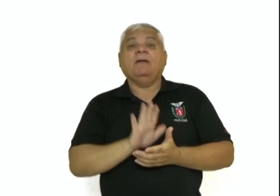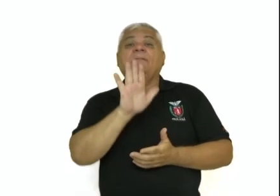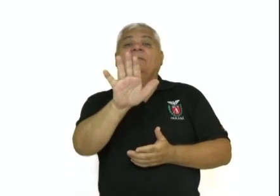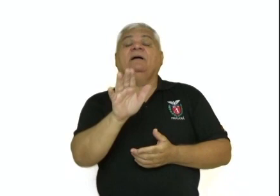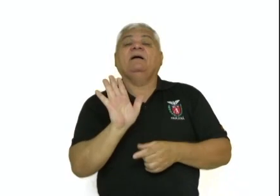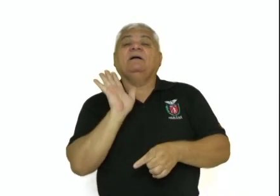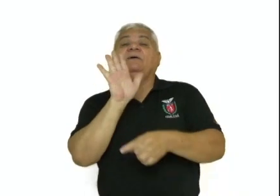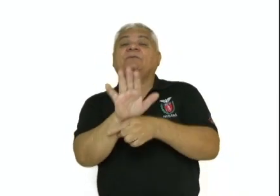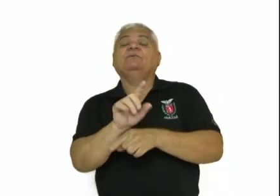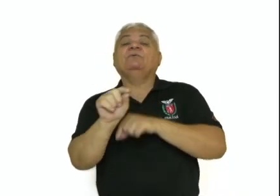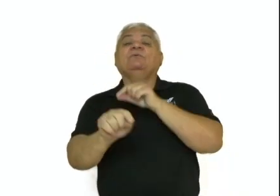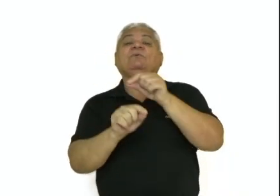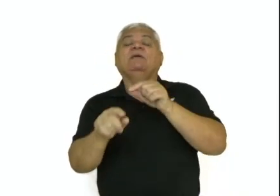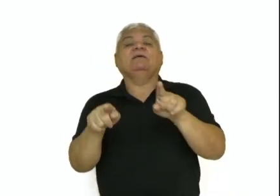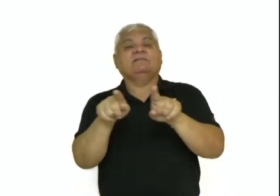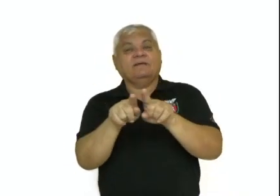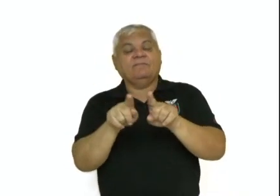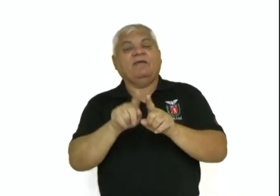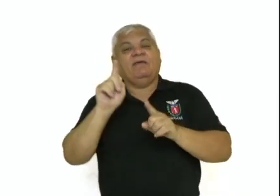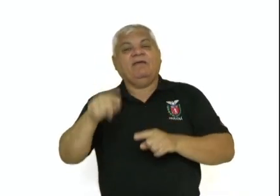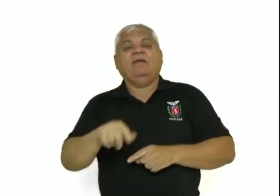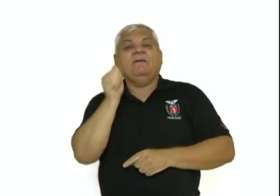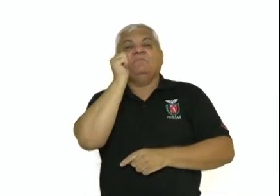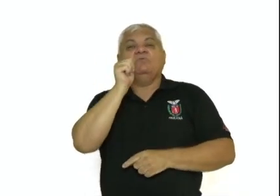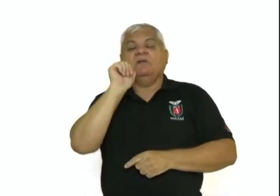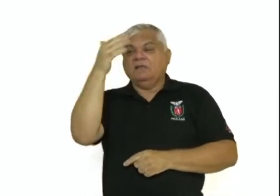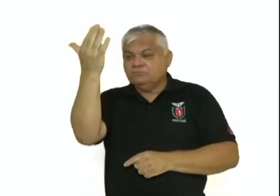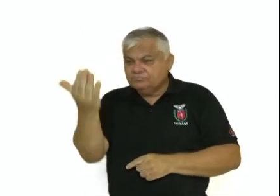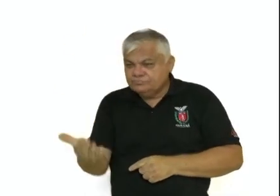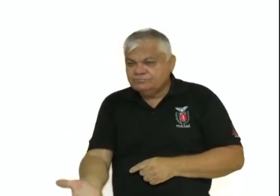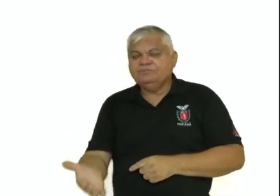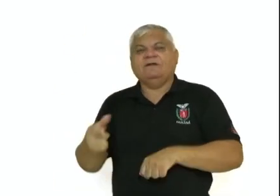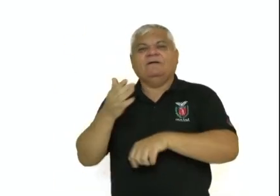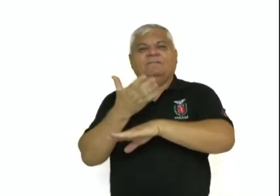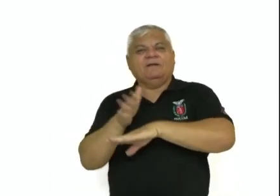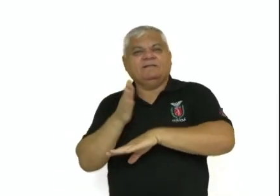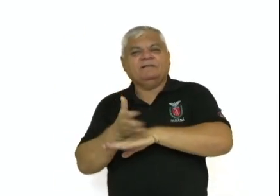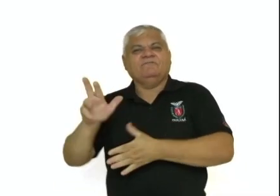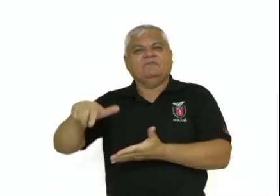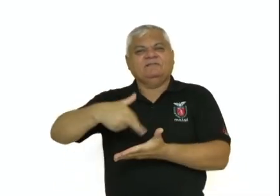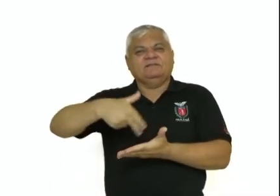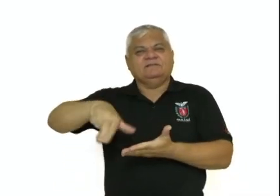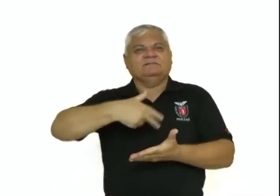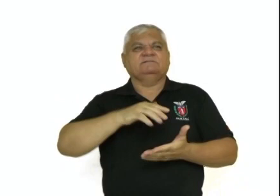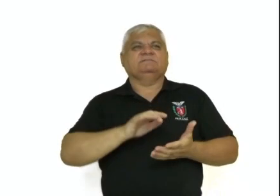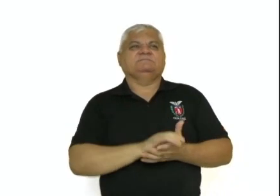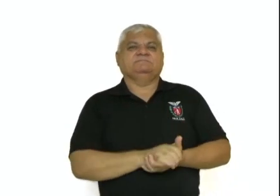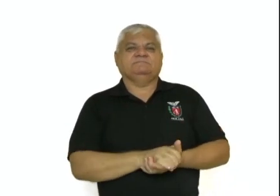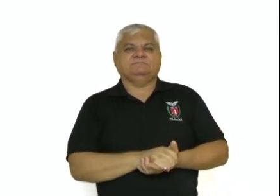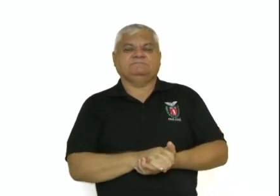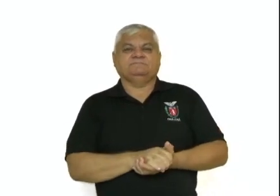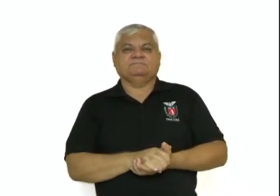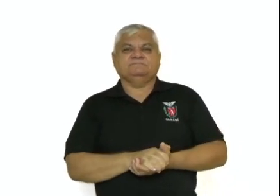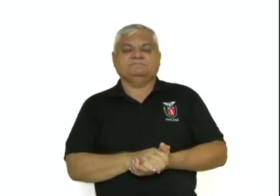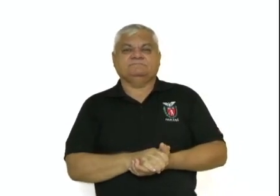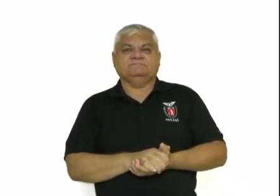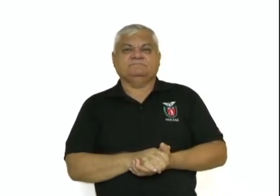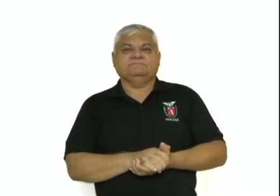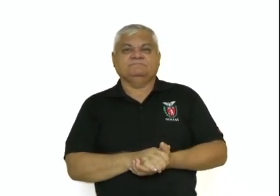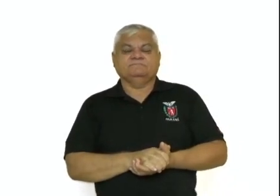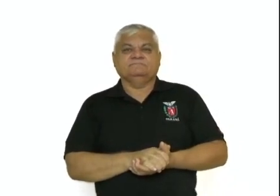para prestigiar essas moças, essas mulheres que praticavam esse tipo de dança. A